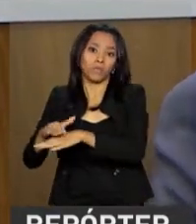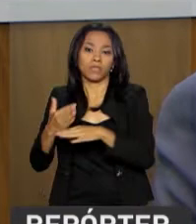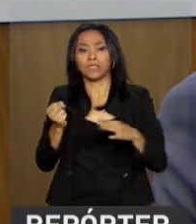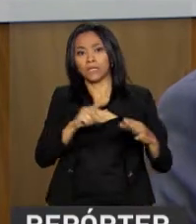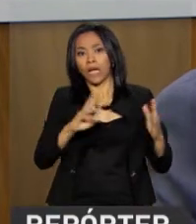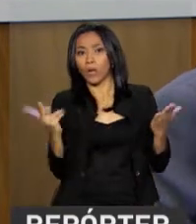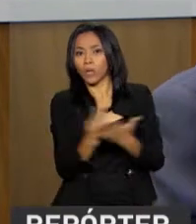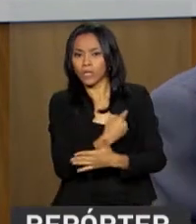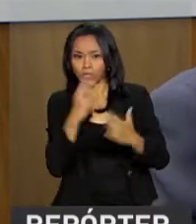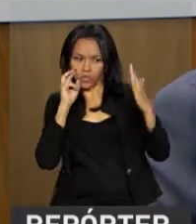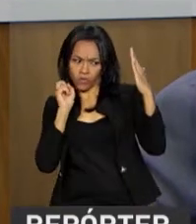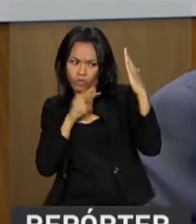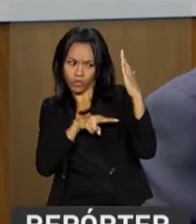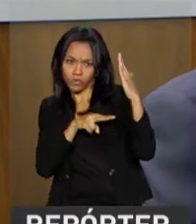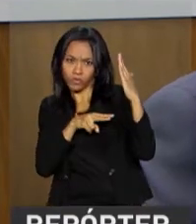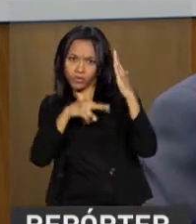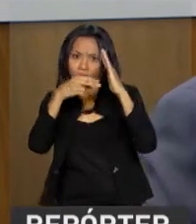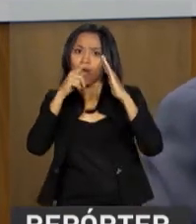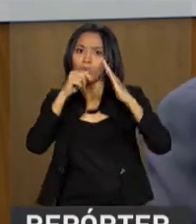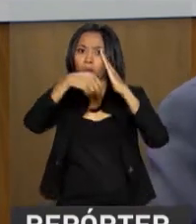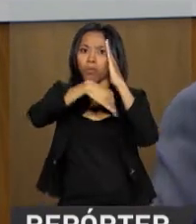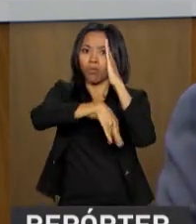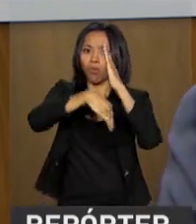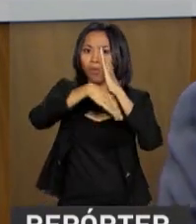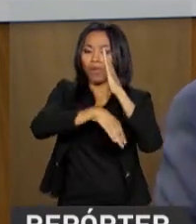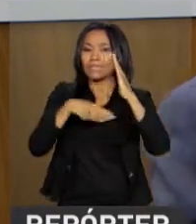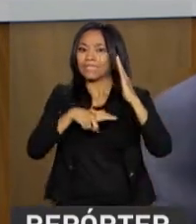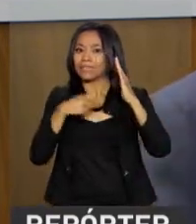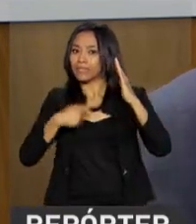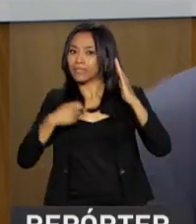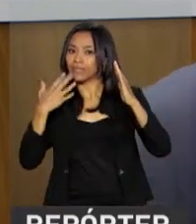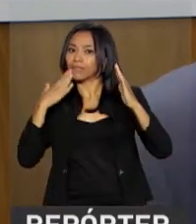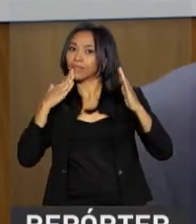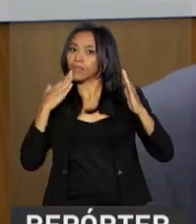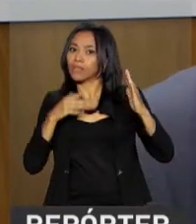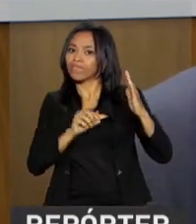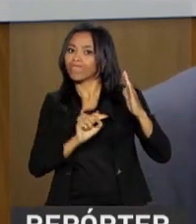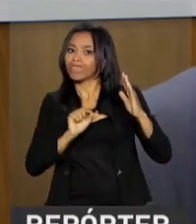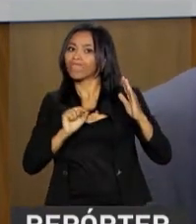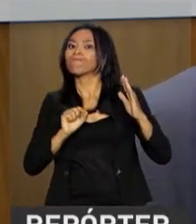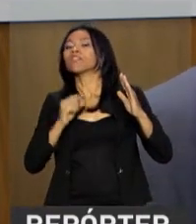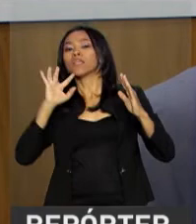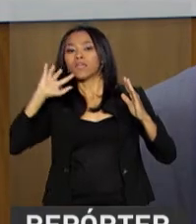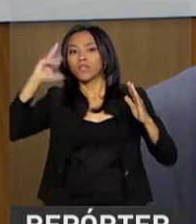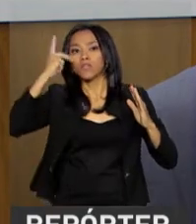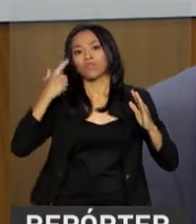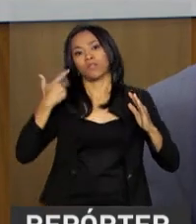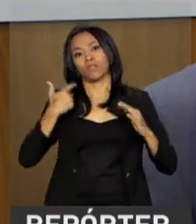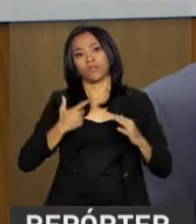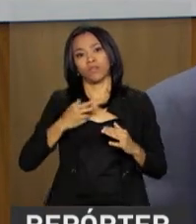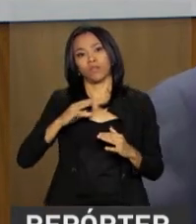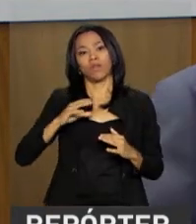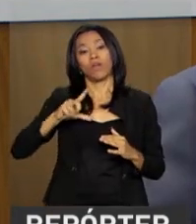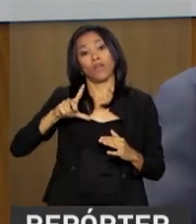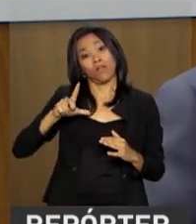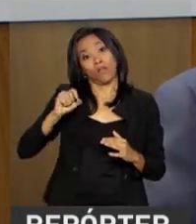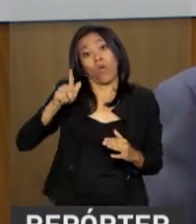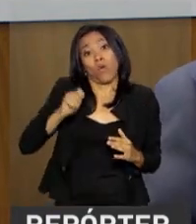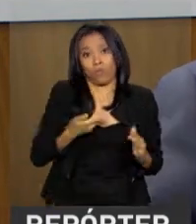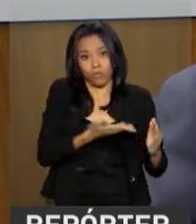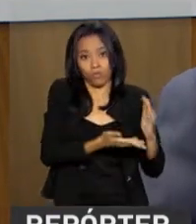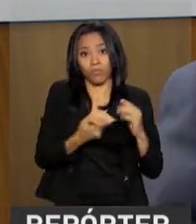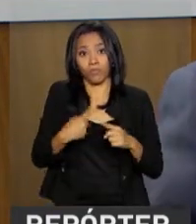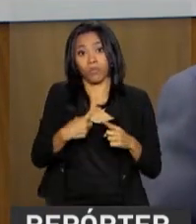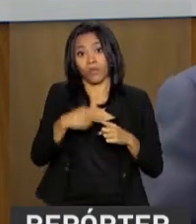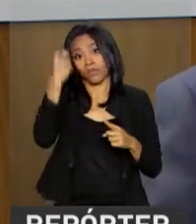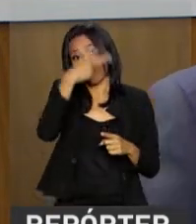observa que ele está começando a melhor coisa a fazer é enfrentar reconhecer a existência do problema e enfrentar logo o problema porque de repente nesse caso em